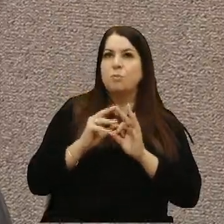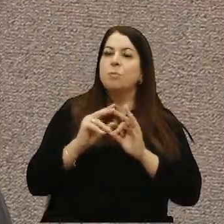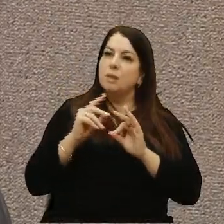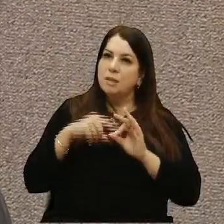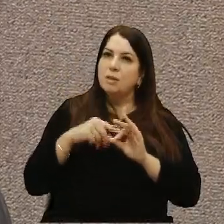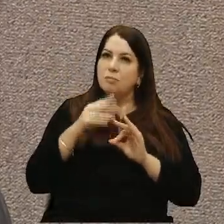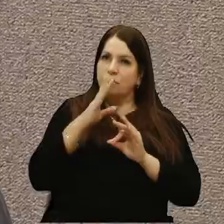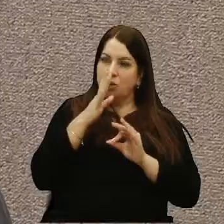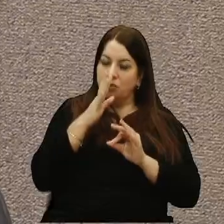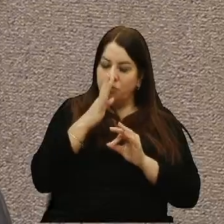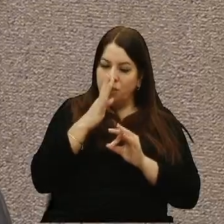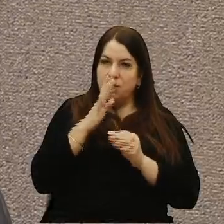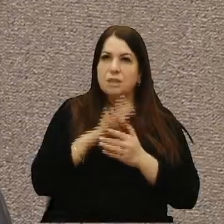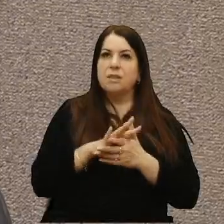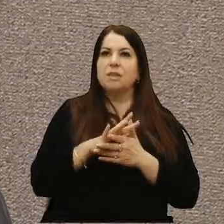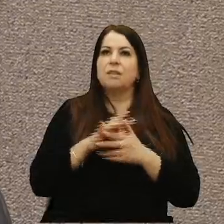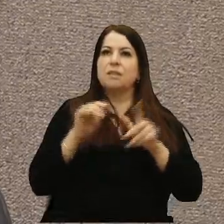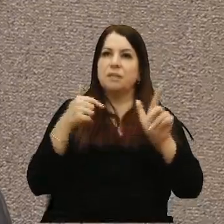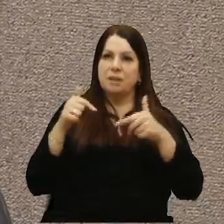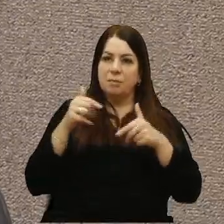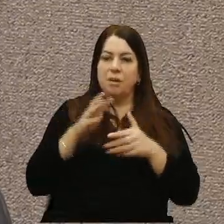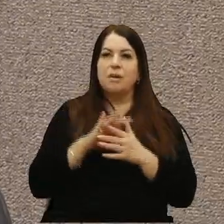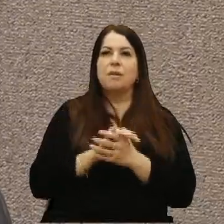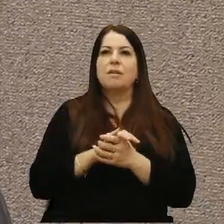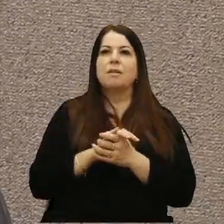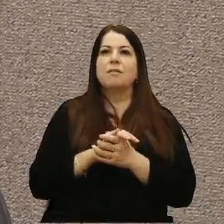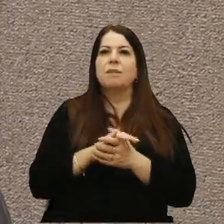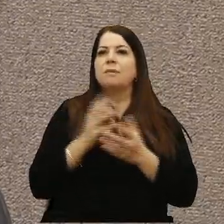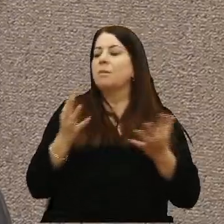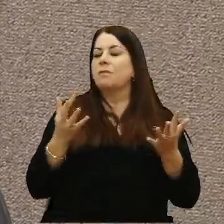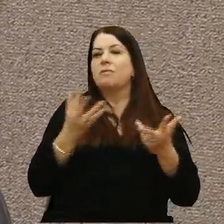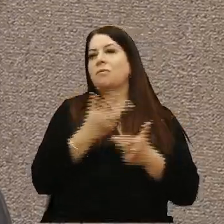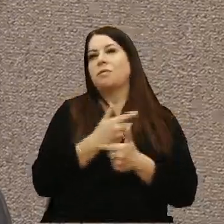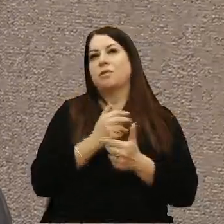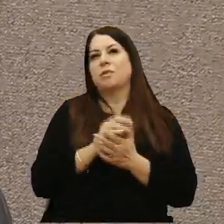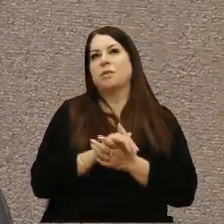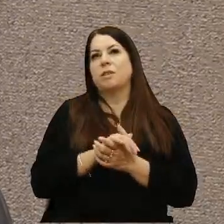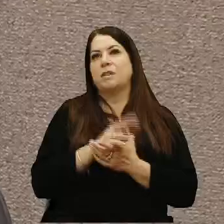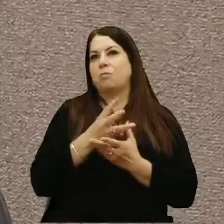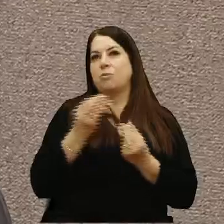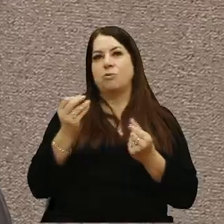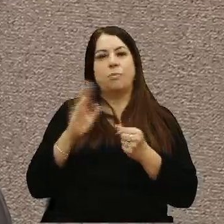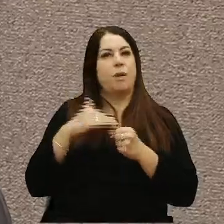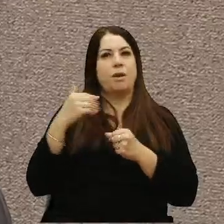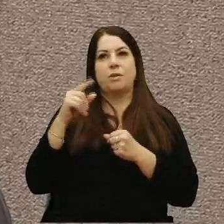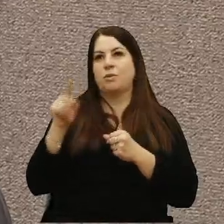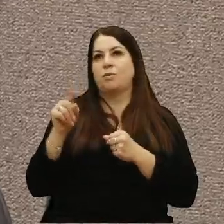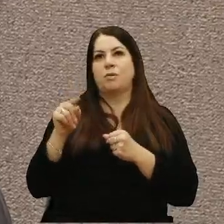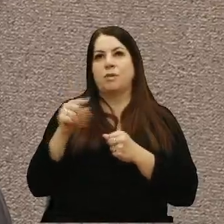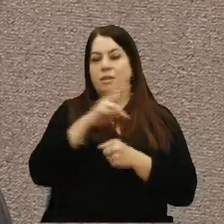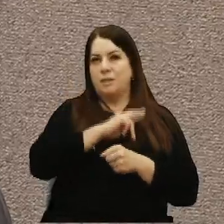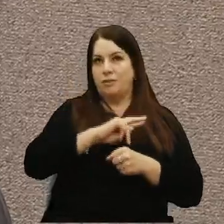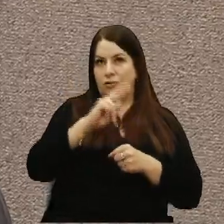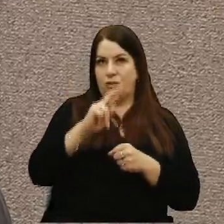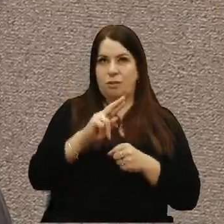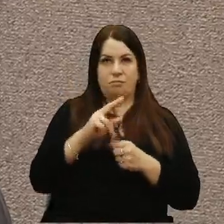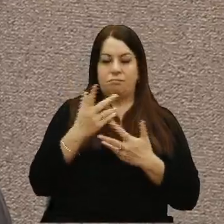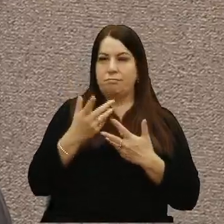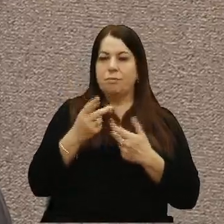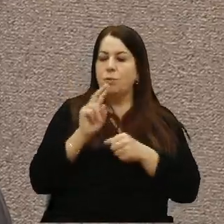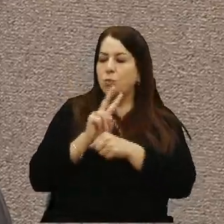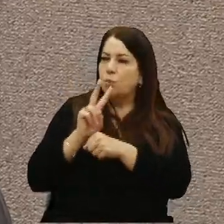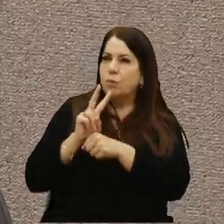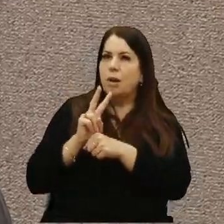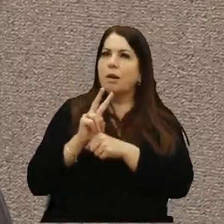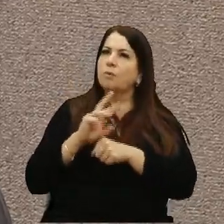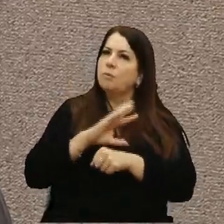total admiradora desse trabalho incrível que vai muito além da questão da religião, né? Tem esse cuidado,